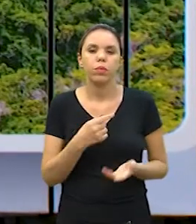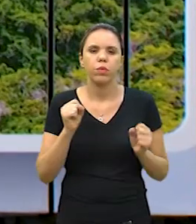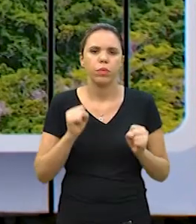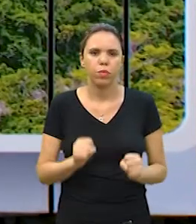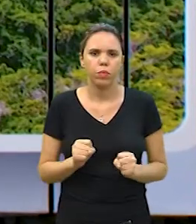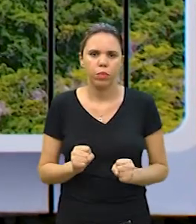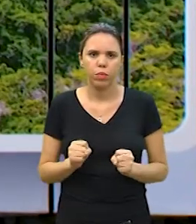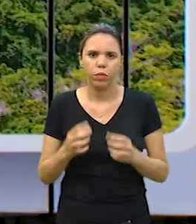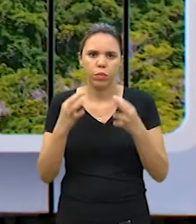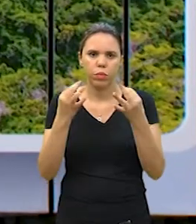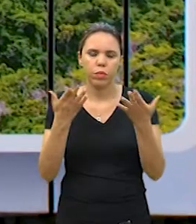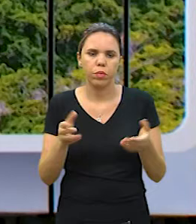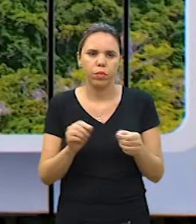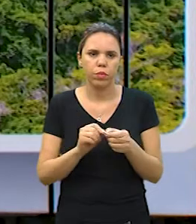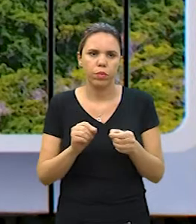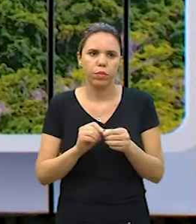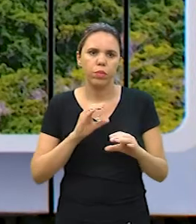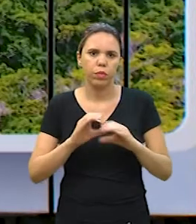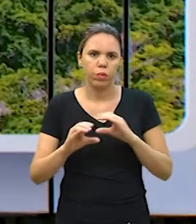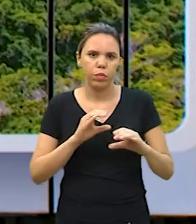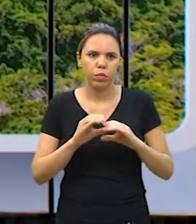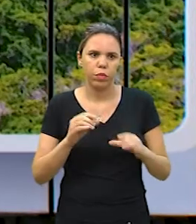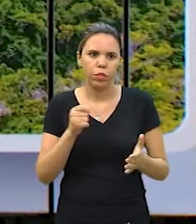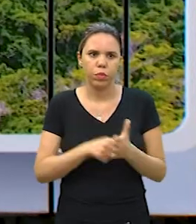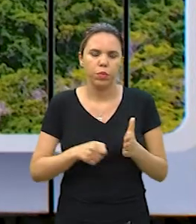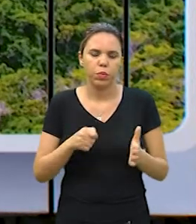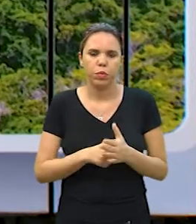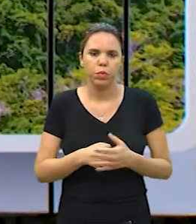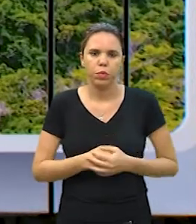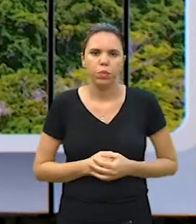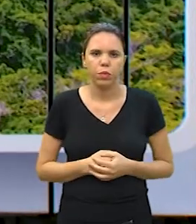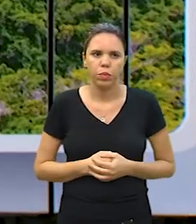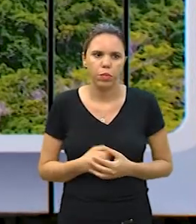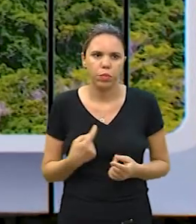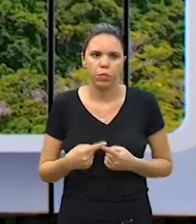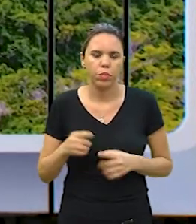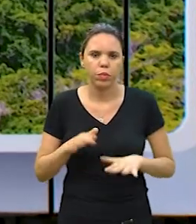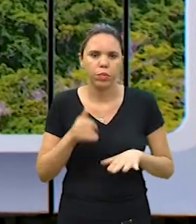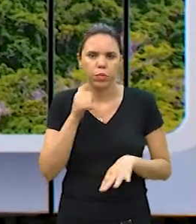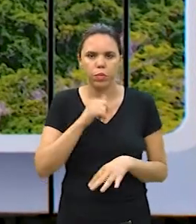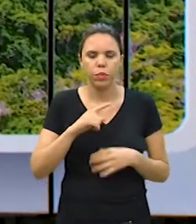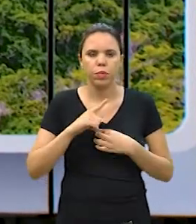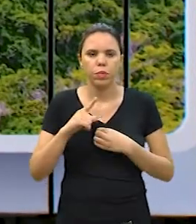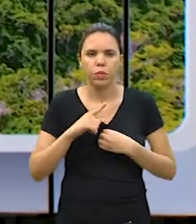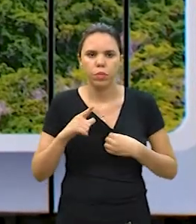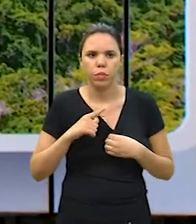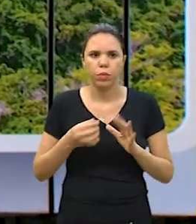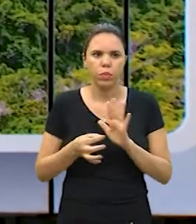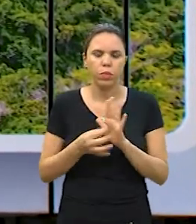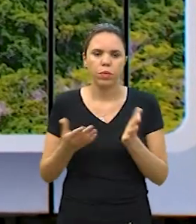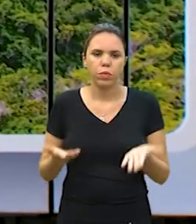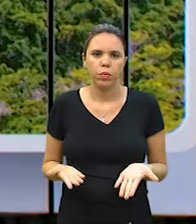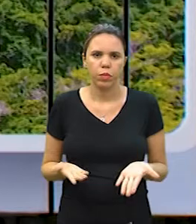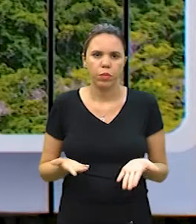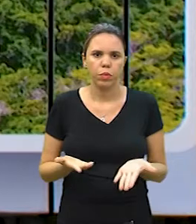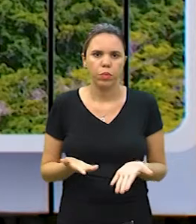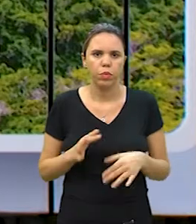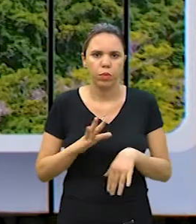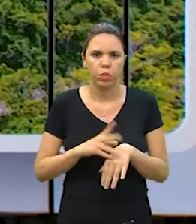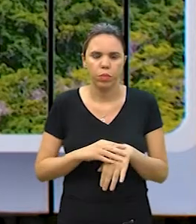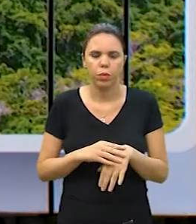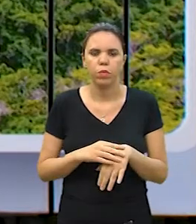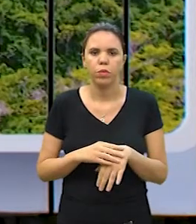que a gente pudesse olhar e fazer a articulação dessas políticas, né, porque às vezes a mulher tem uma manifestação de